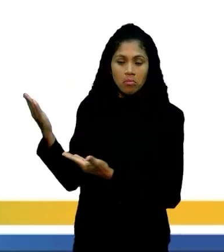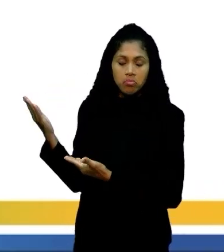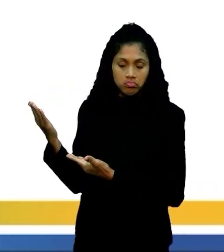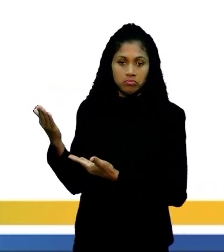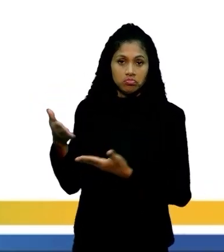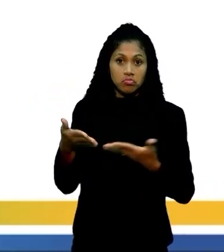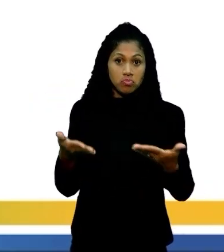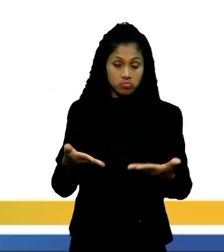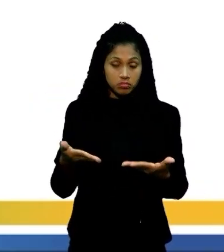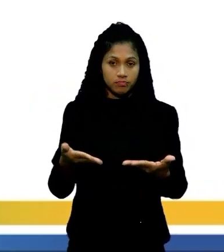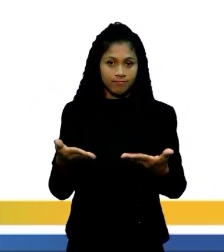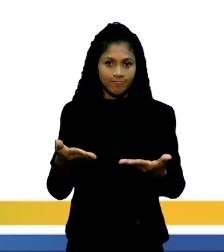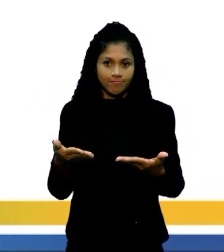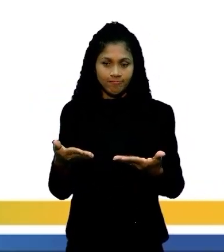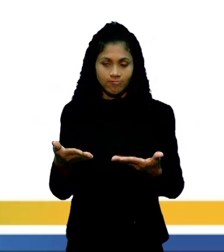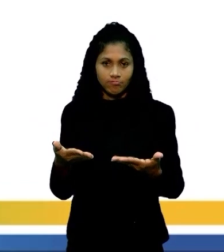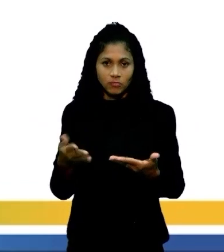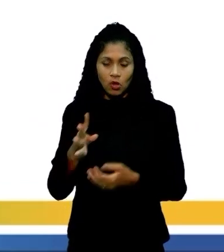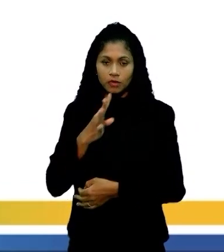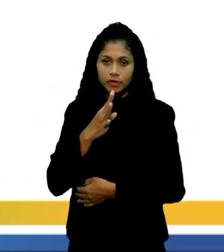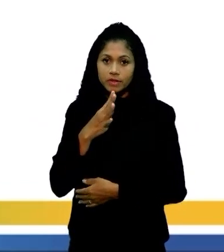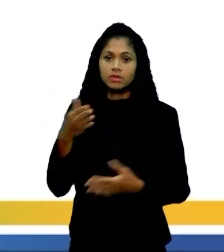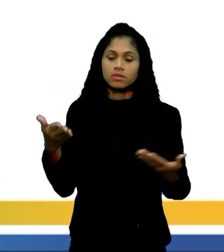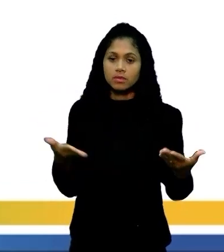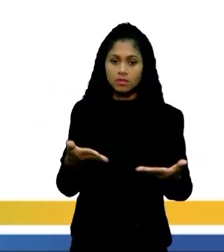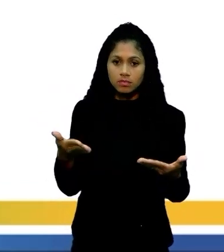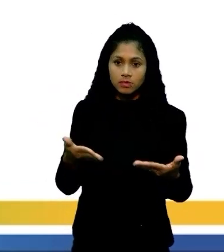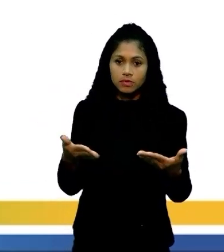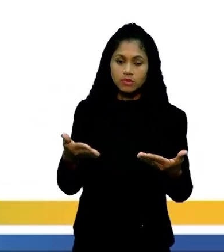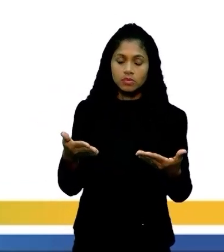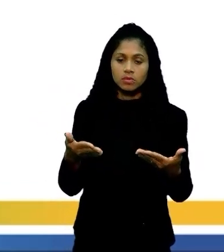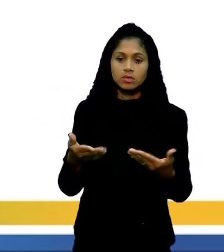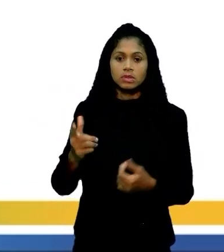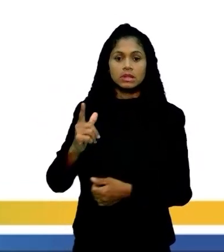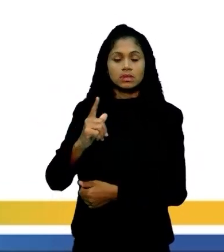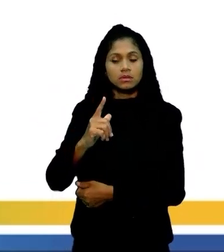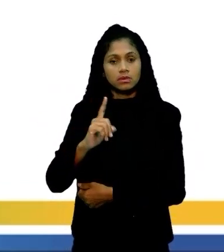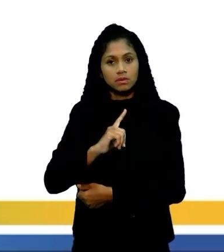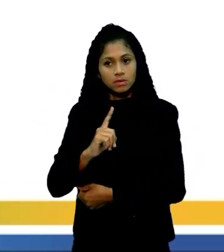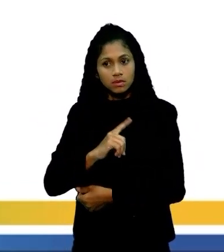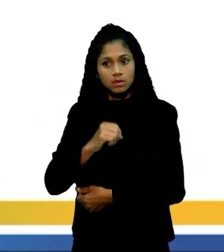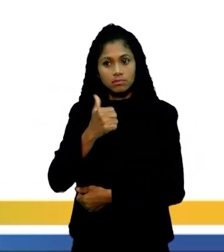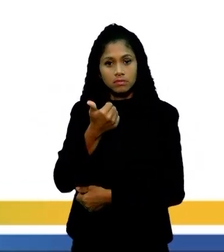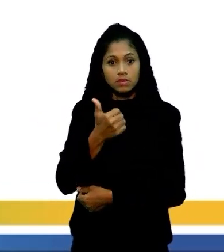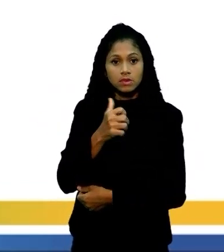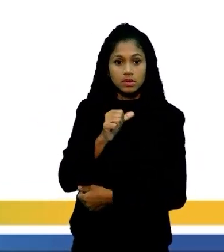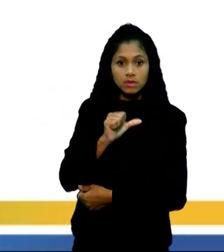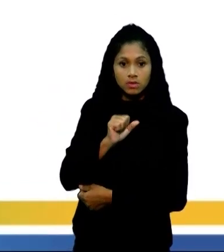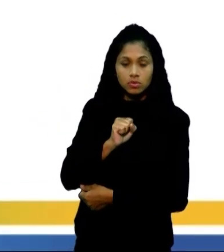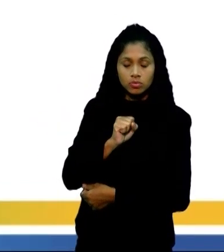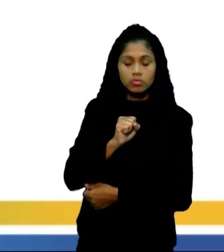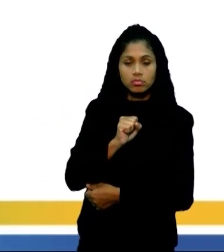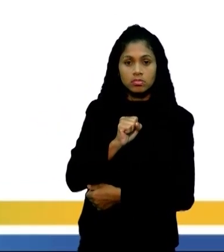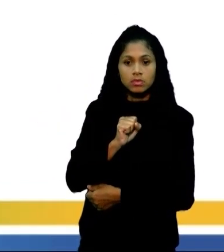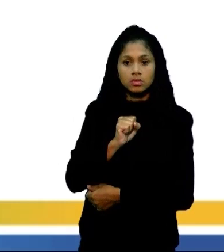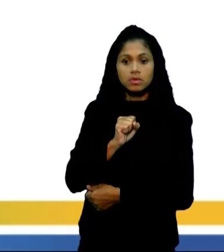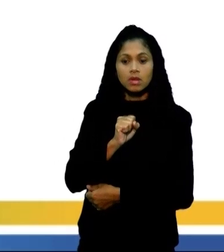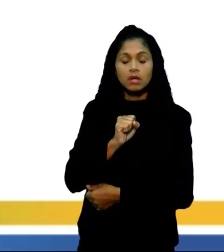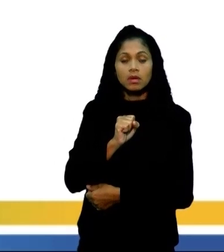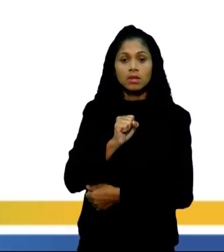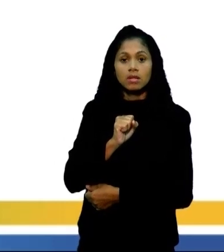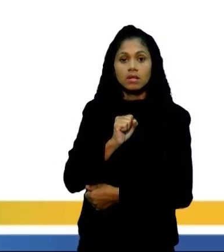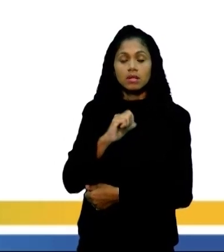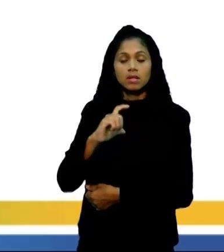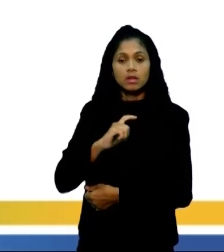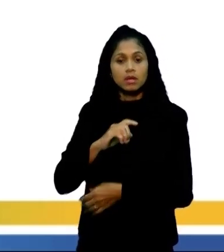18 grupos, que são as colunas, né, na vertical, são 18, e 7 linhas, que nós chamamos